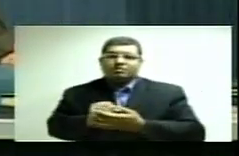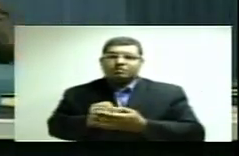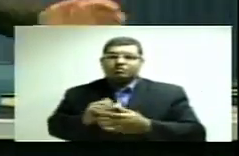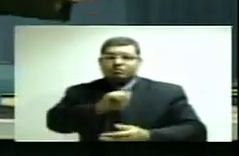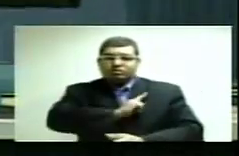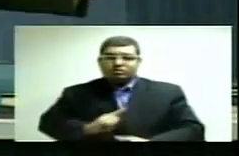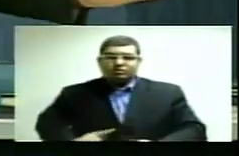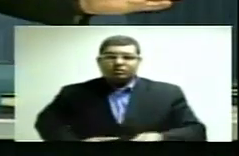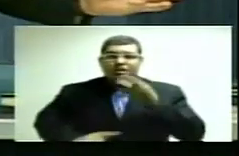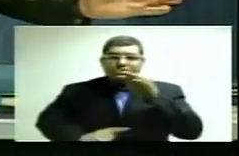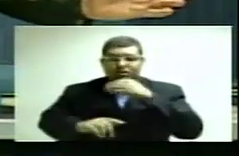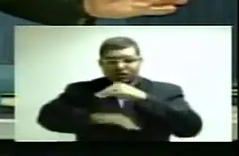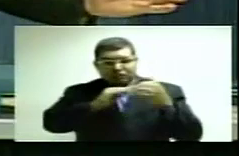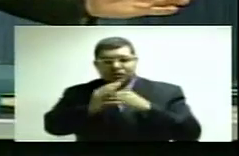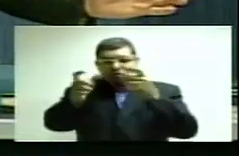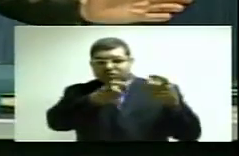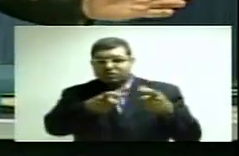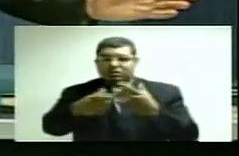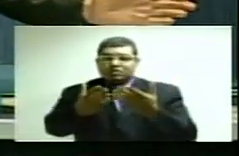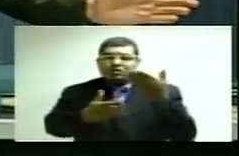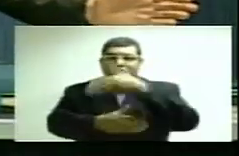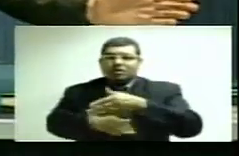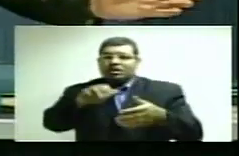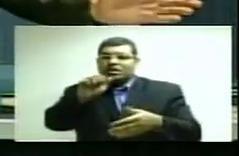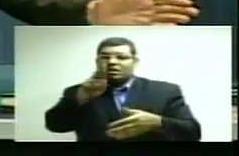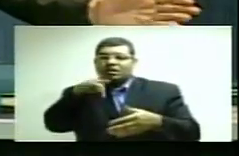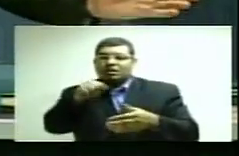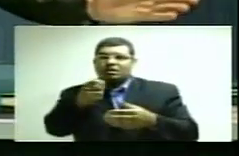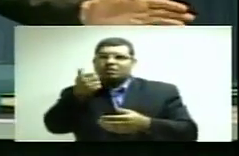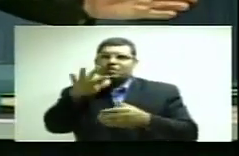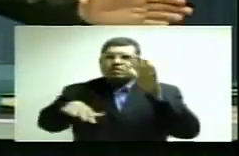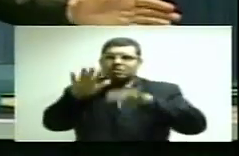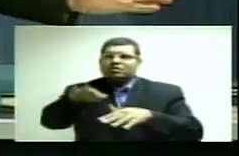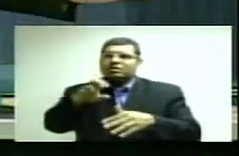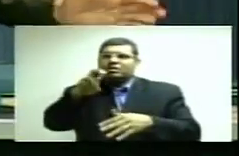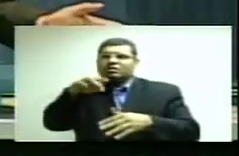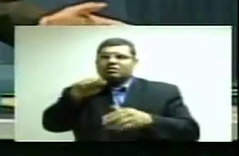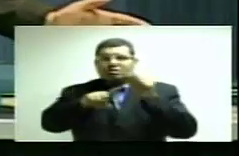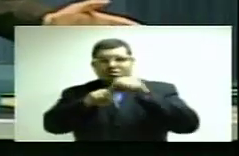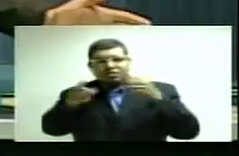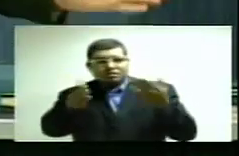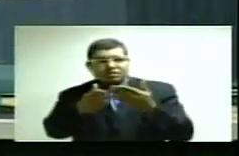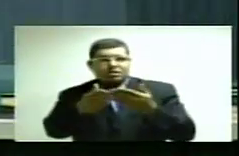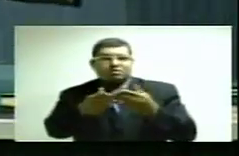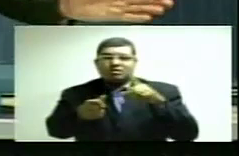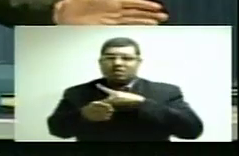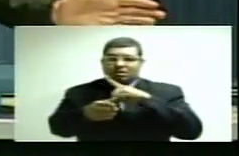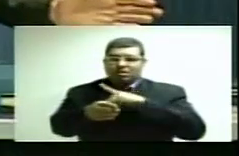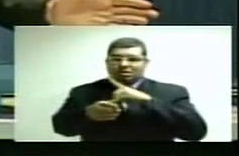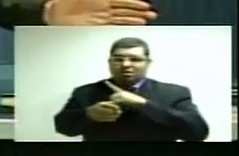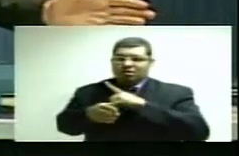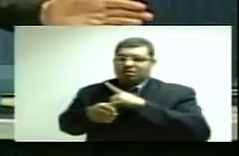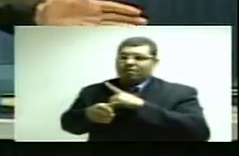O governador diz em todo canto que a Arena Amazônia custará 500 mil por mês para